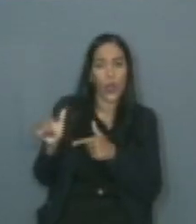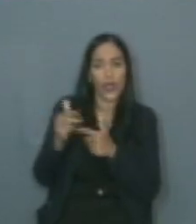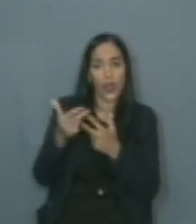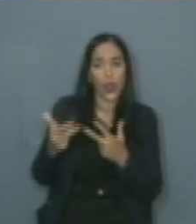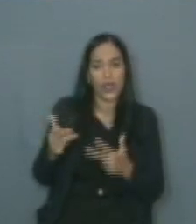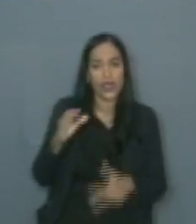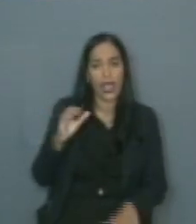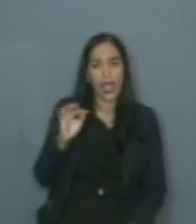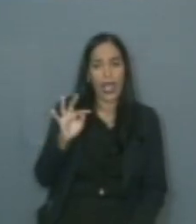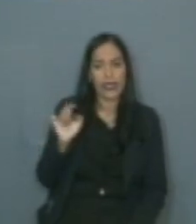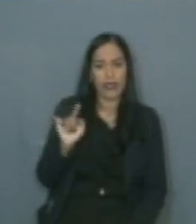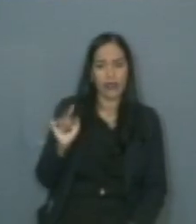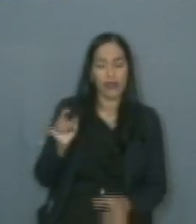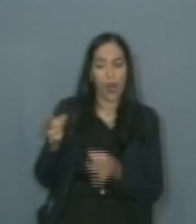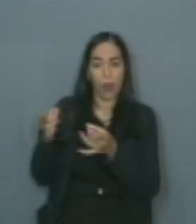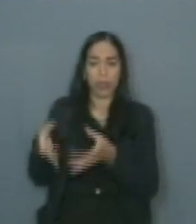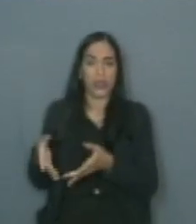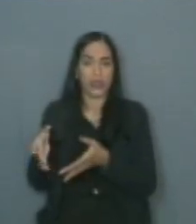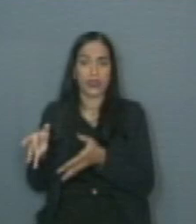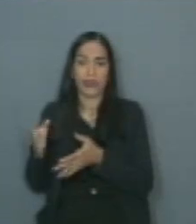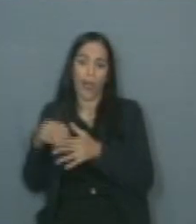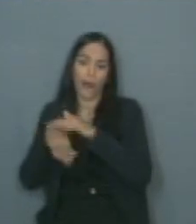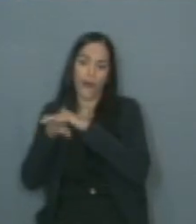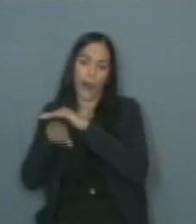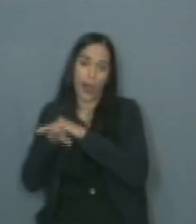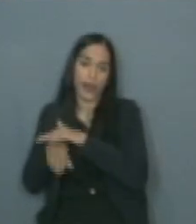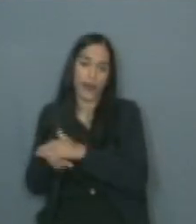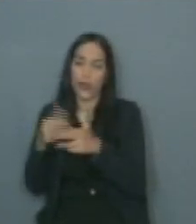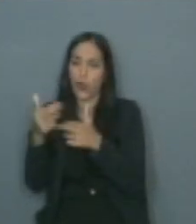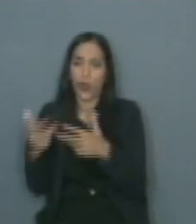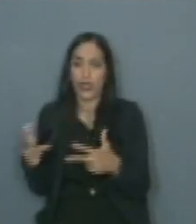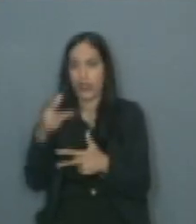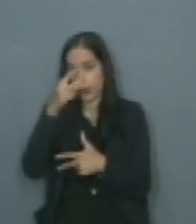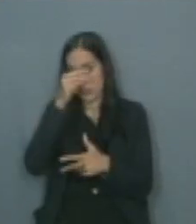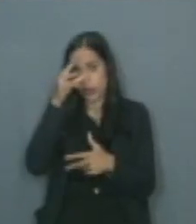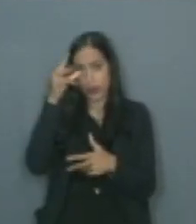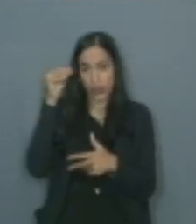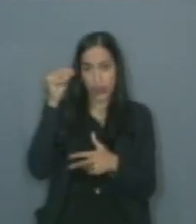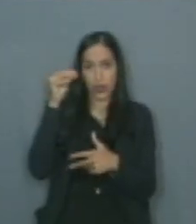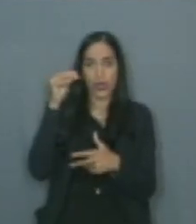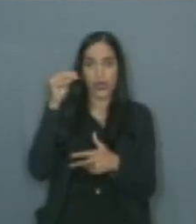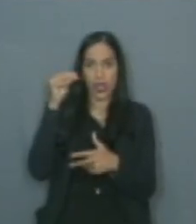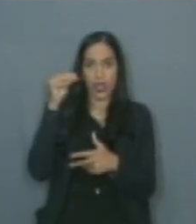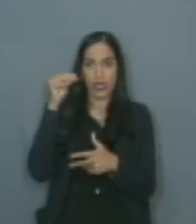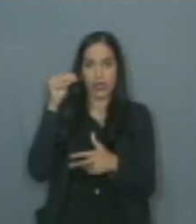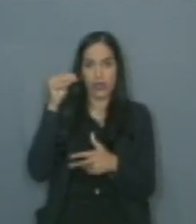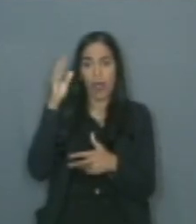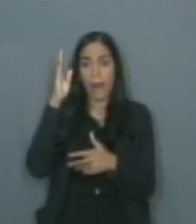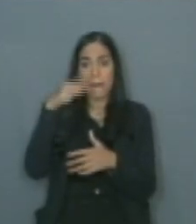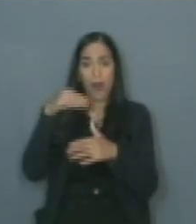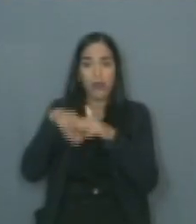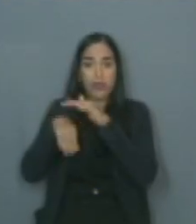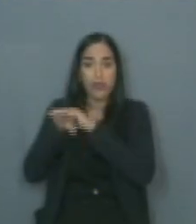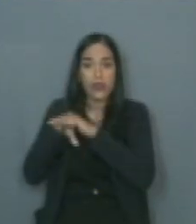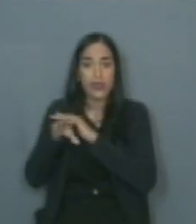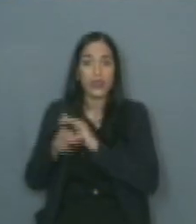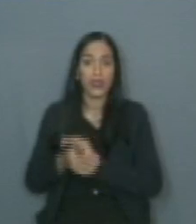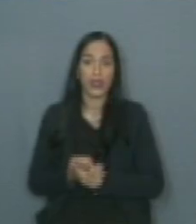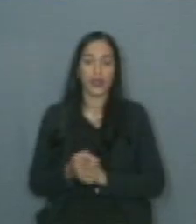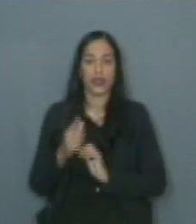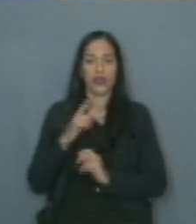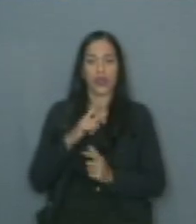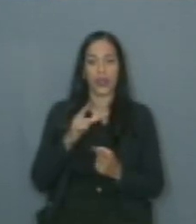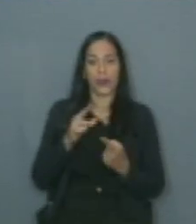estava sendo funcionado como um depósito da prefeitura que estava armazenando coisas super mal armazenadas.